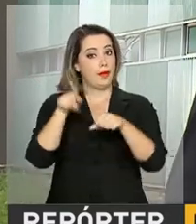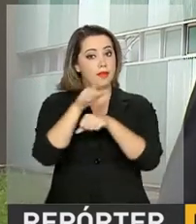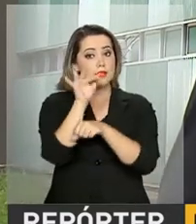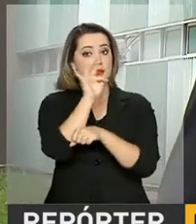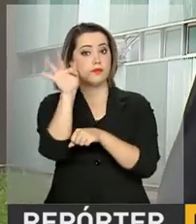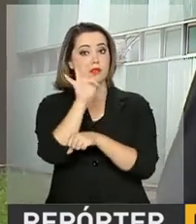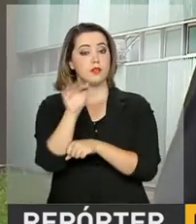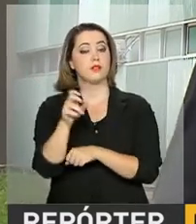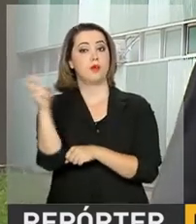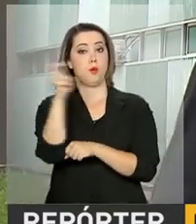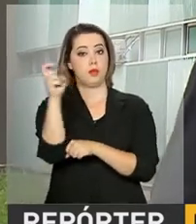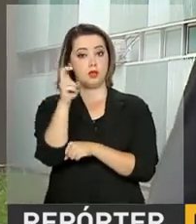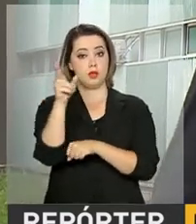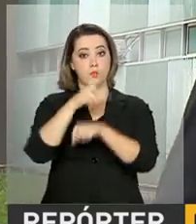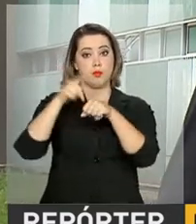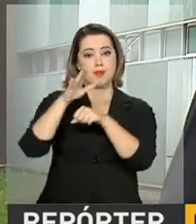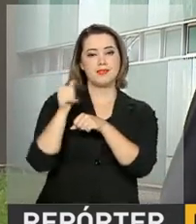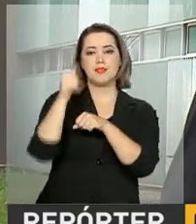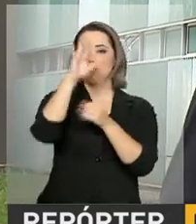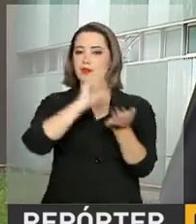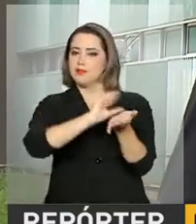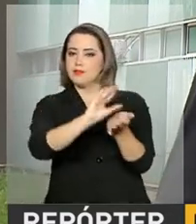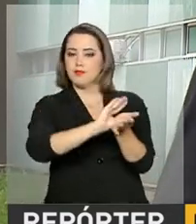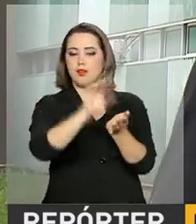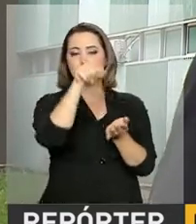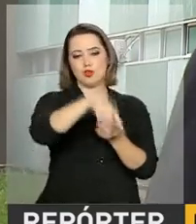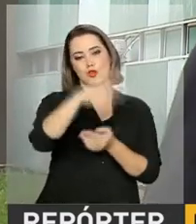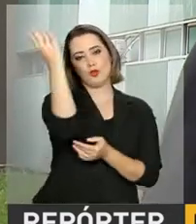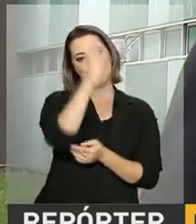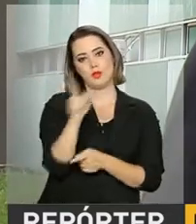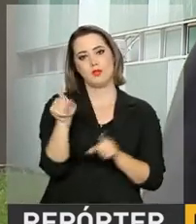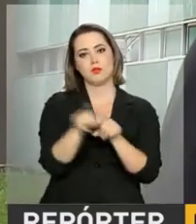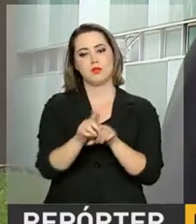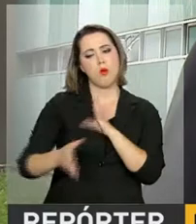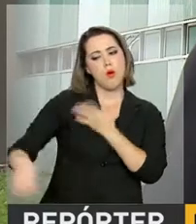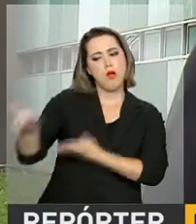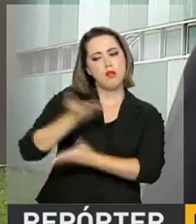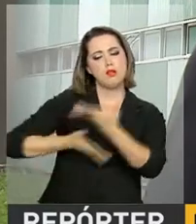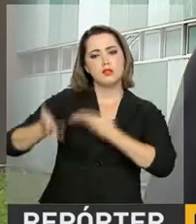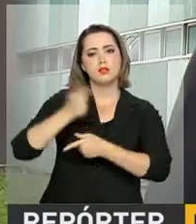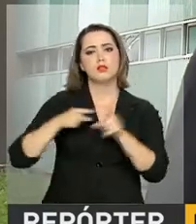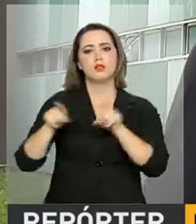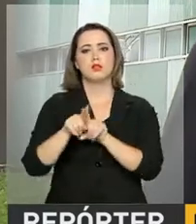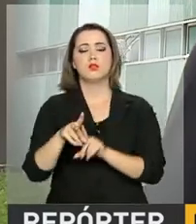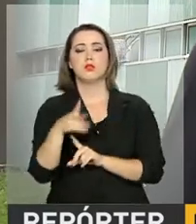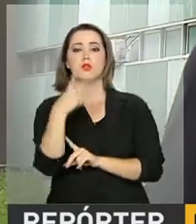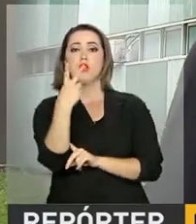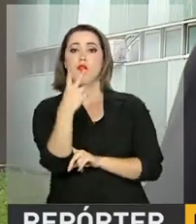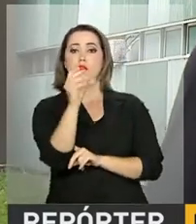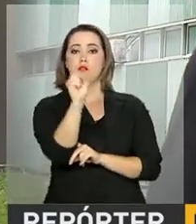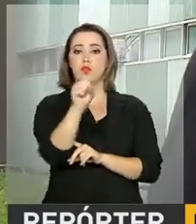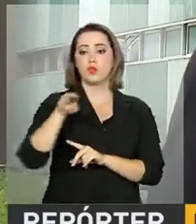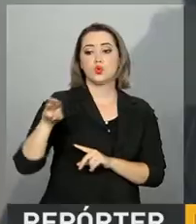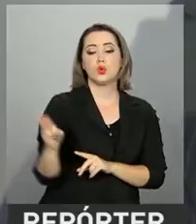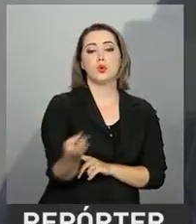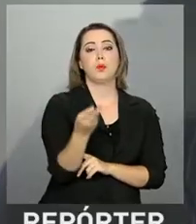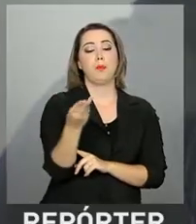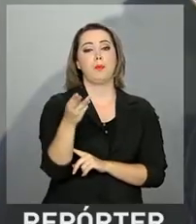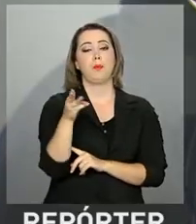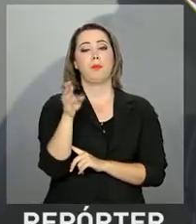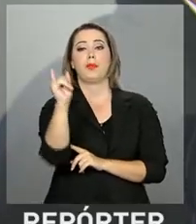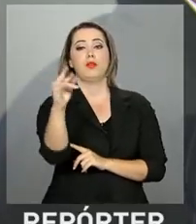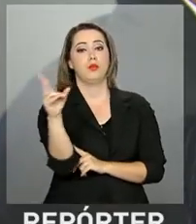Brasil. O intercâmbio comercial em 2016 entre os dois países foi de quase 8 bilhões de euros.